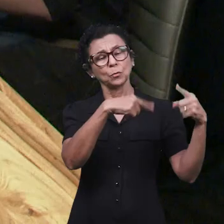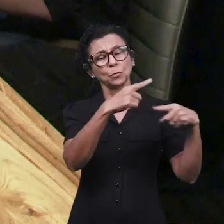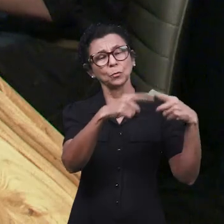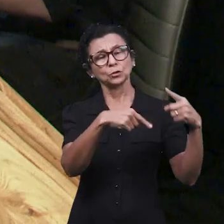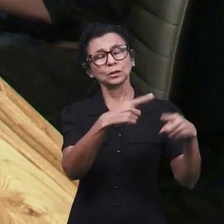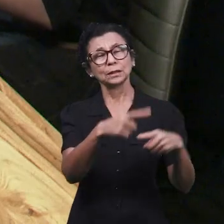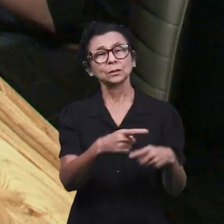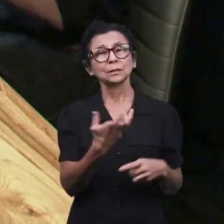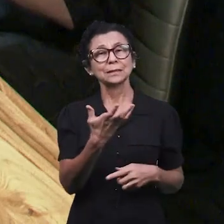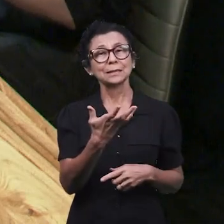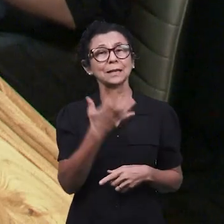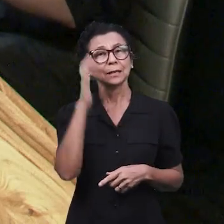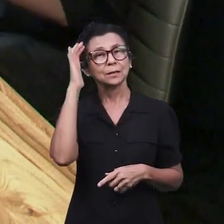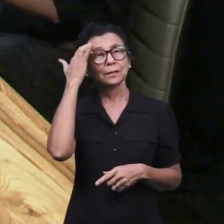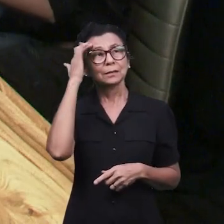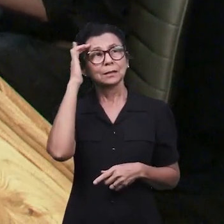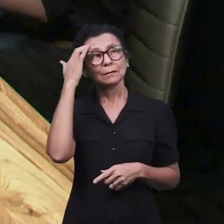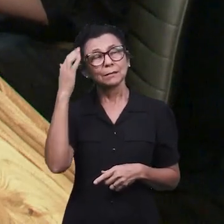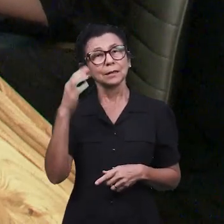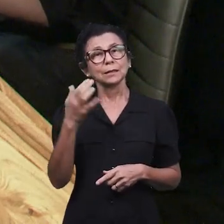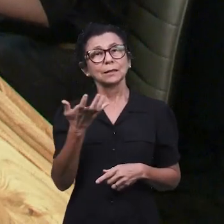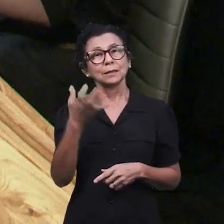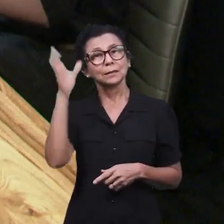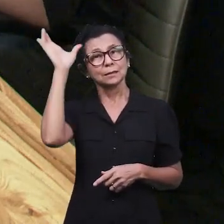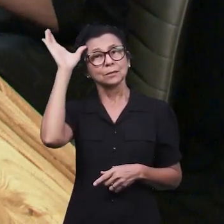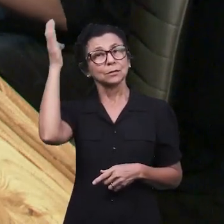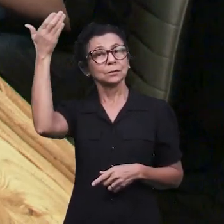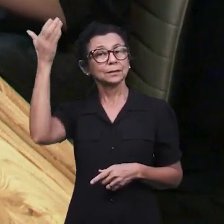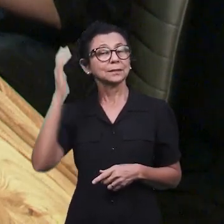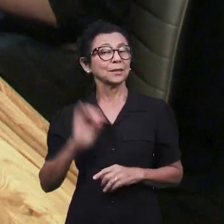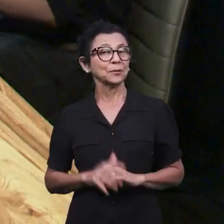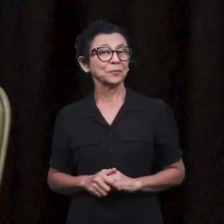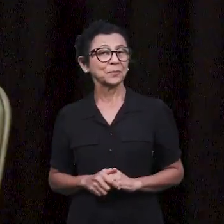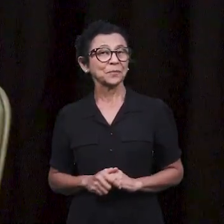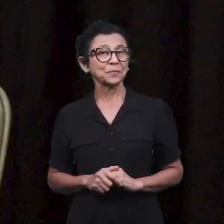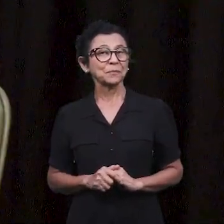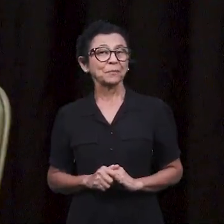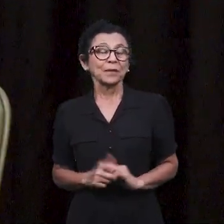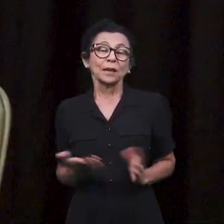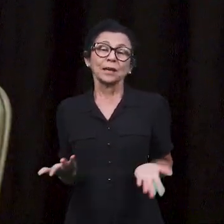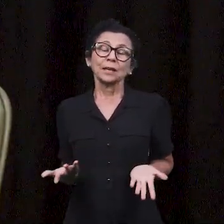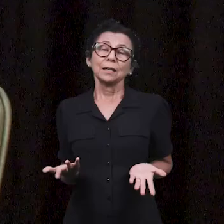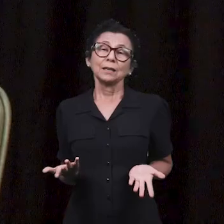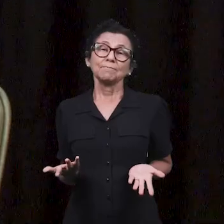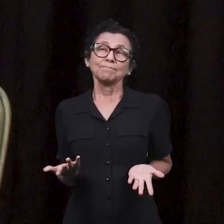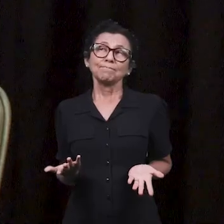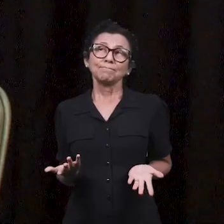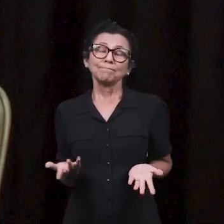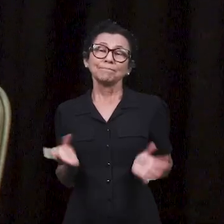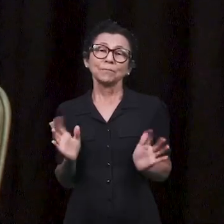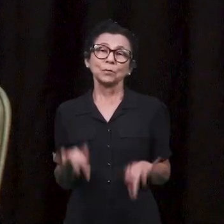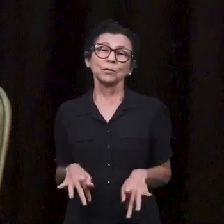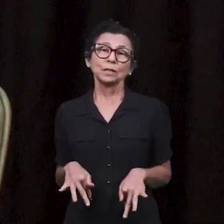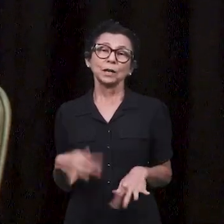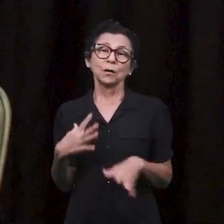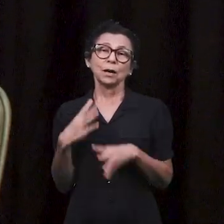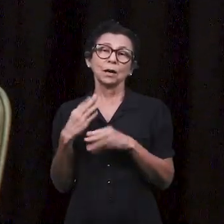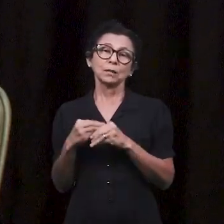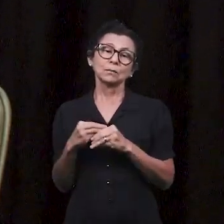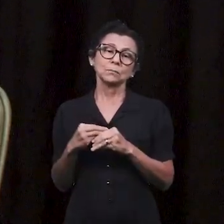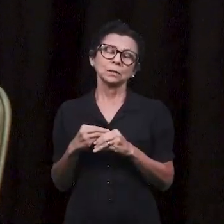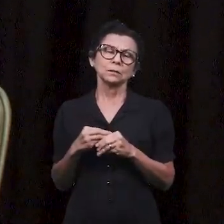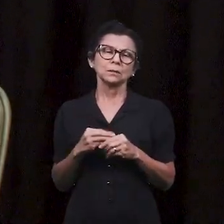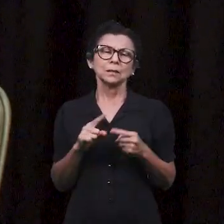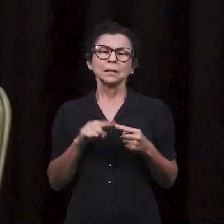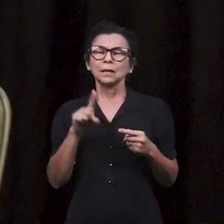certa. Porque no fim das contas, sempre vai existir um embate de quem está certo e quem está errado. Porque quando